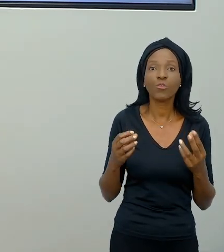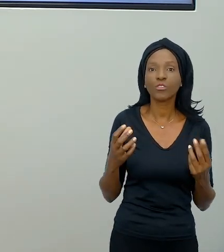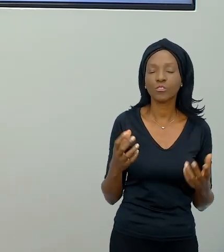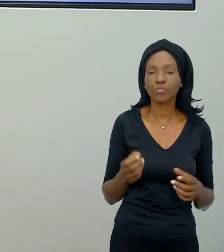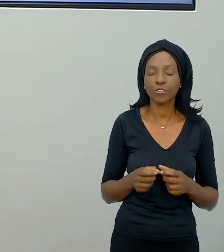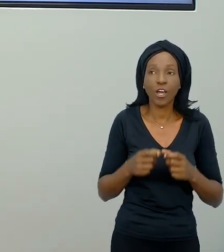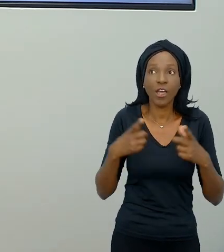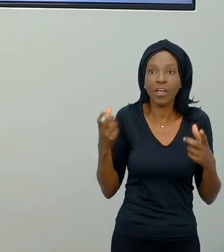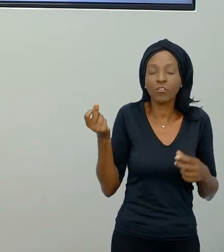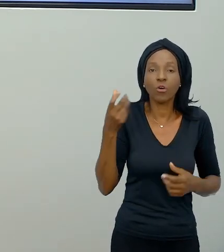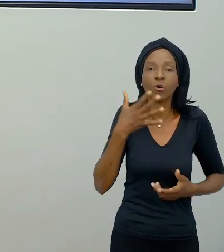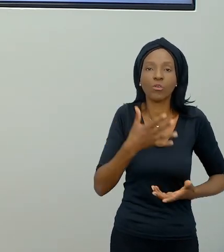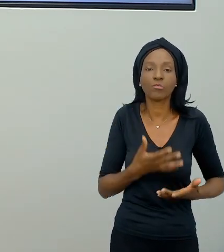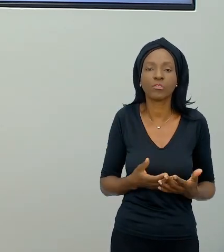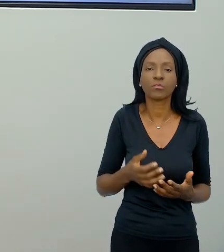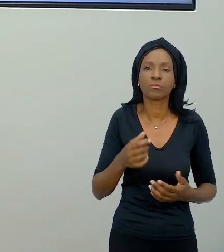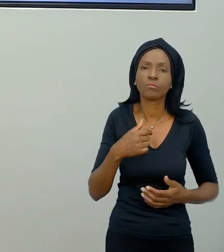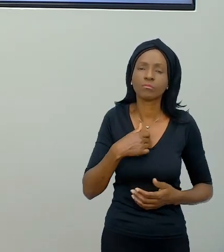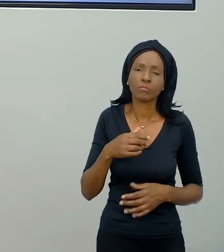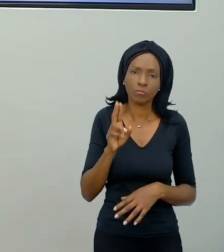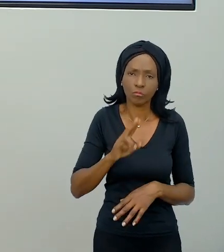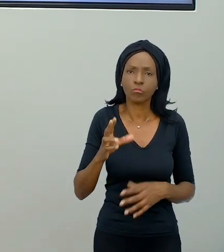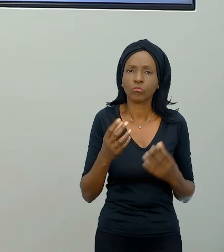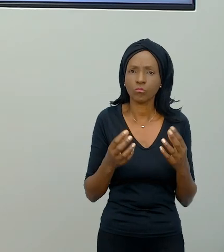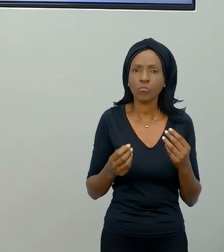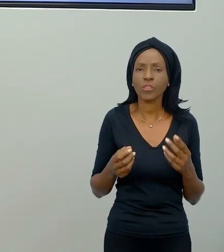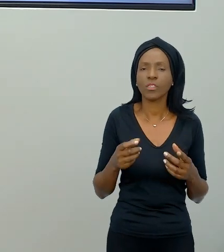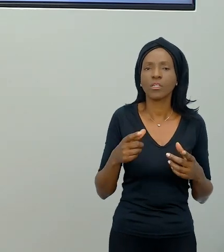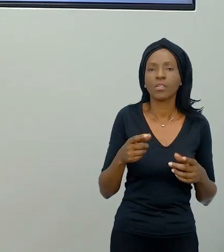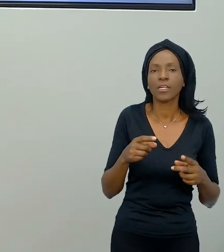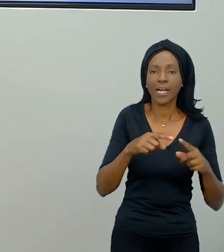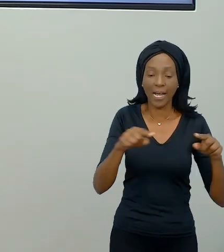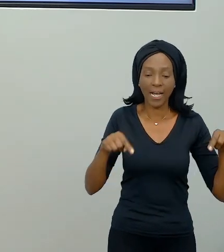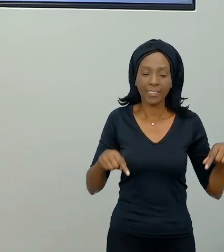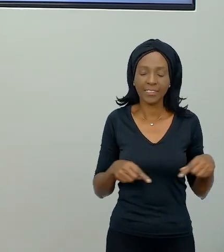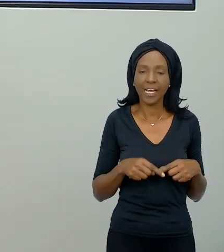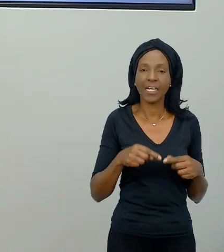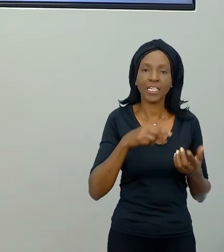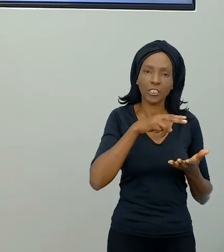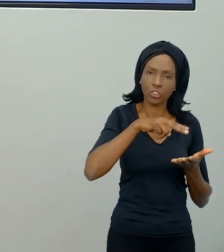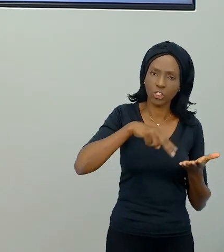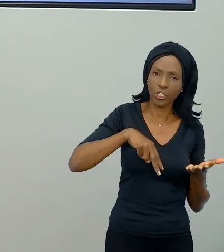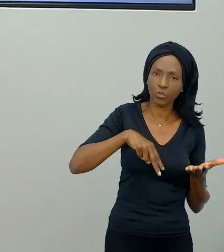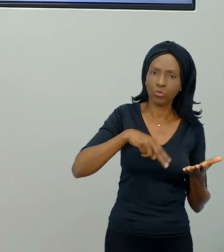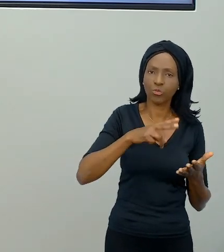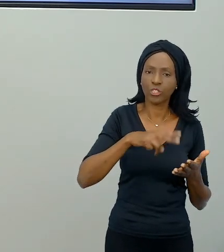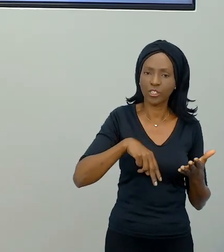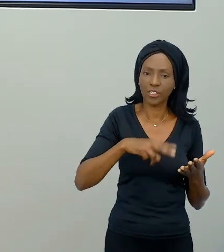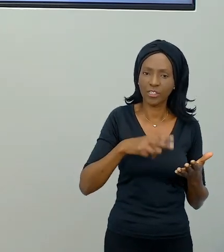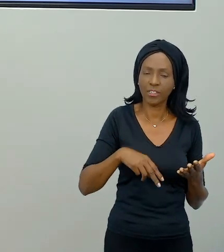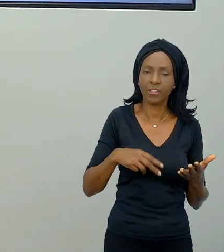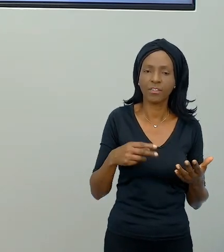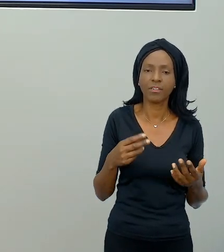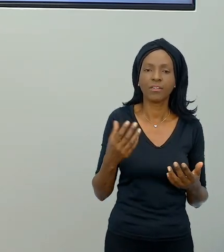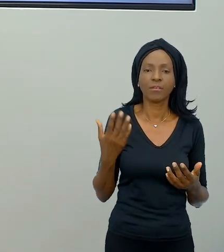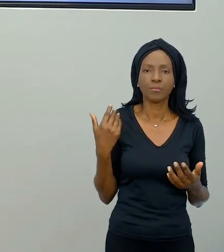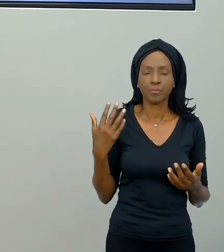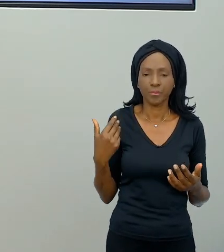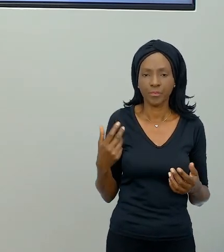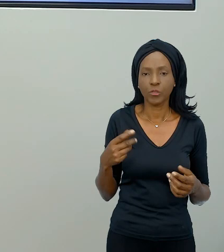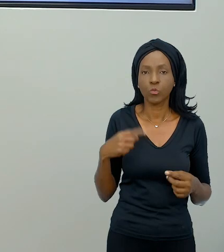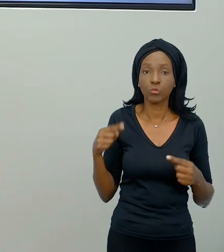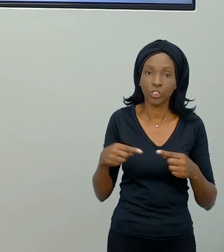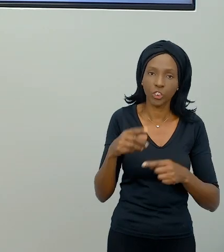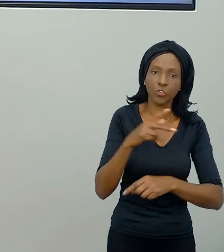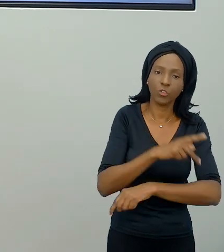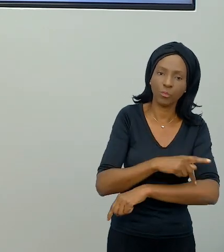eu sempre trabalhei muito com a questão da sala de leitura. Então, quando eu queria, por exemplo, tinha a intencionalidade pedagógica de